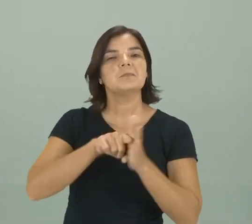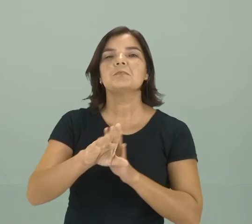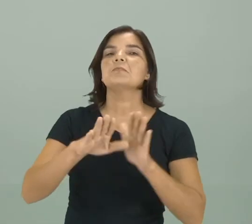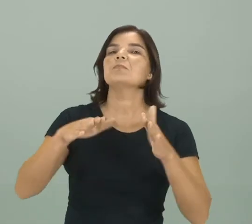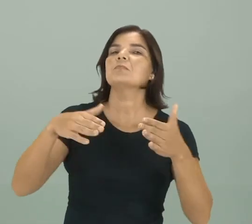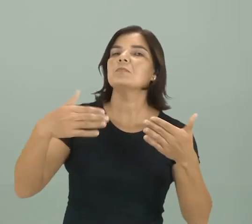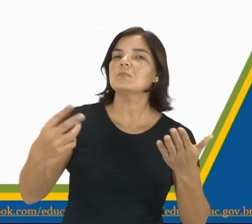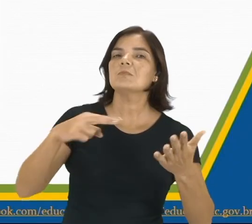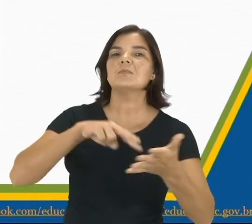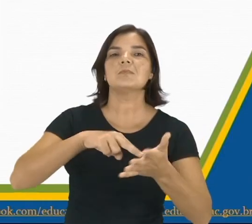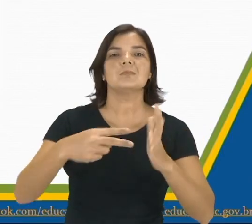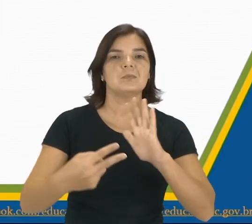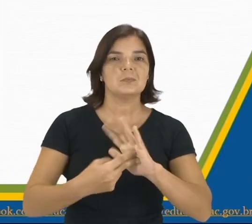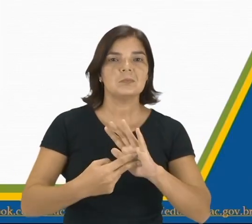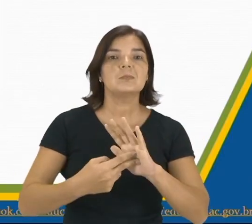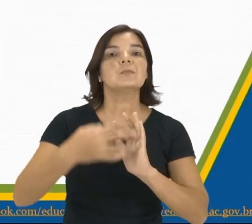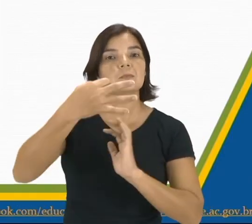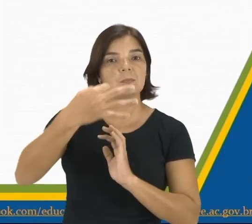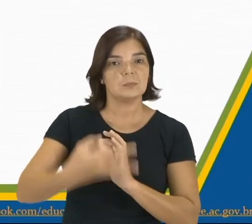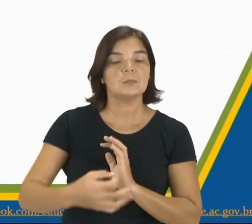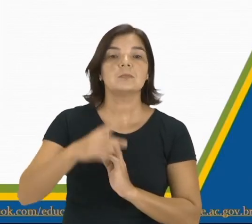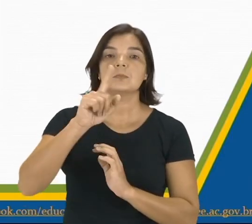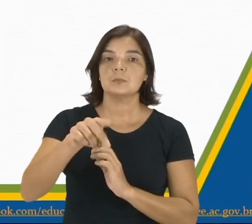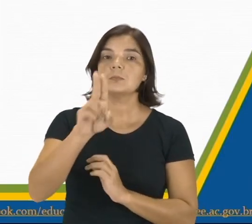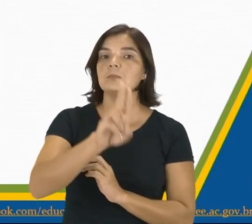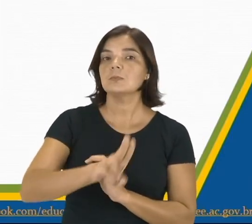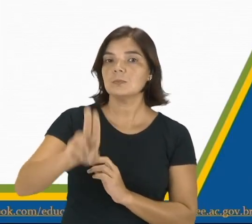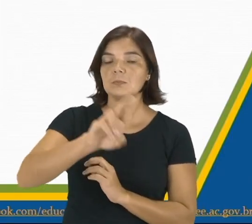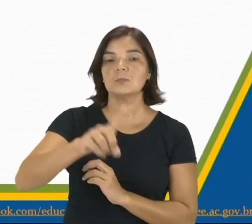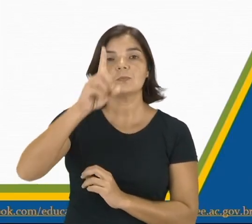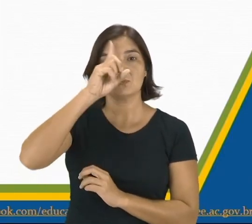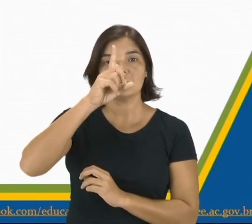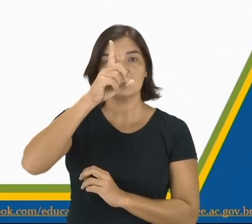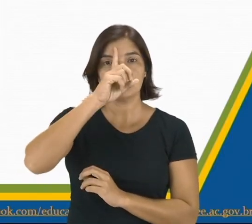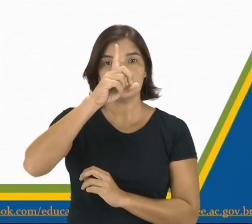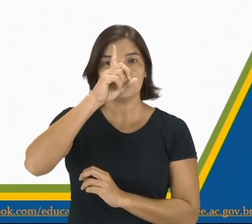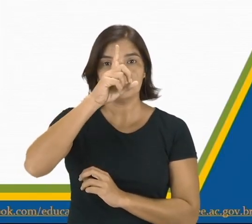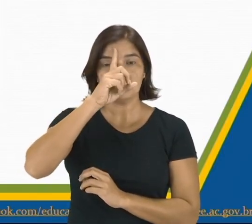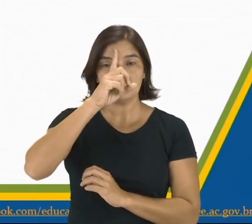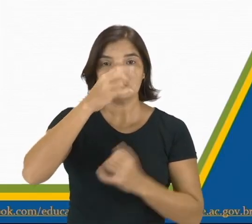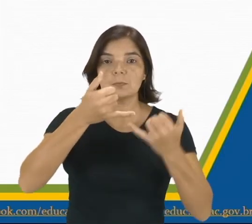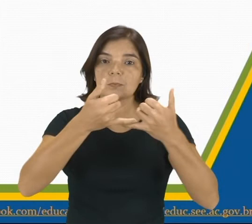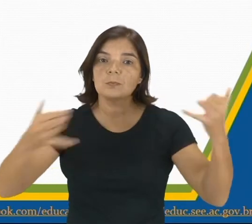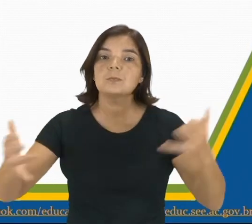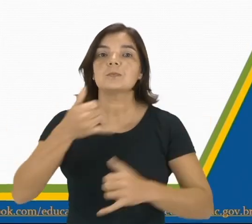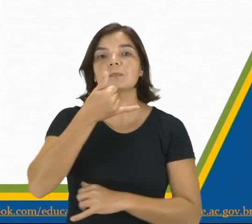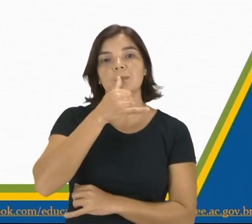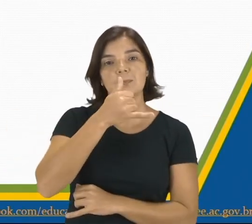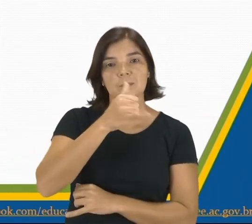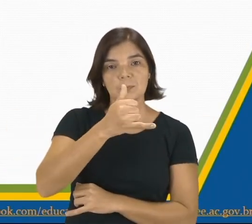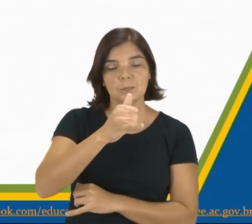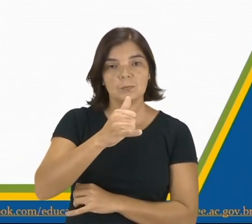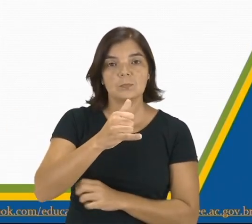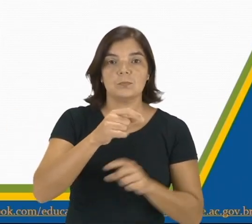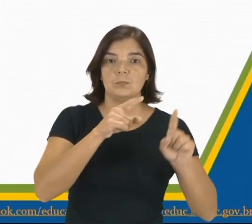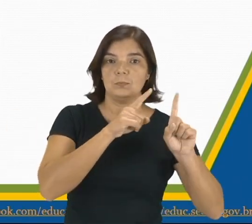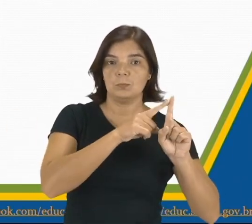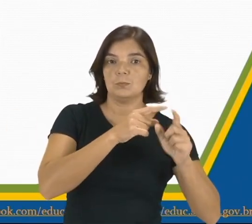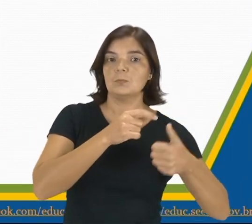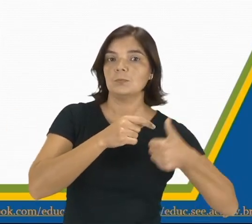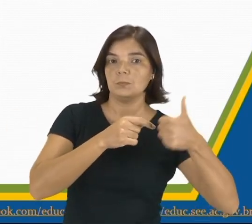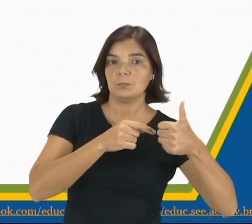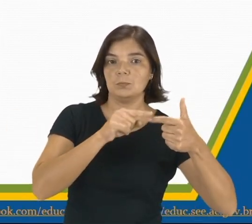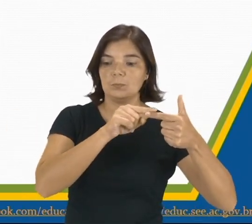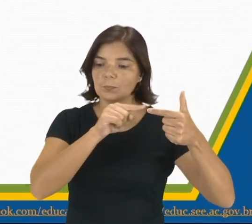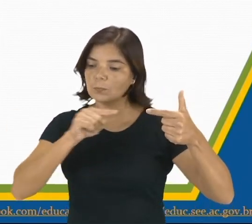é o sentido convencional, é o que nós usamos no nosso dia a dia. A corrente elétrica flui do polo